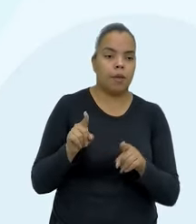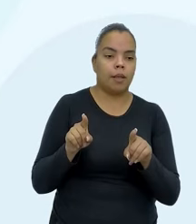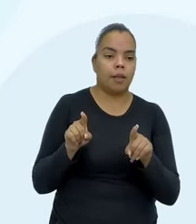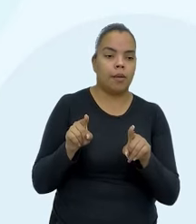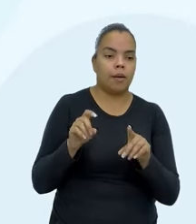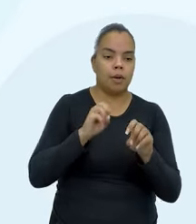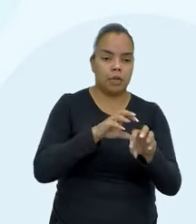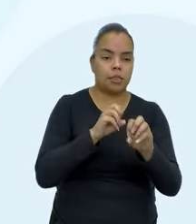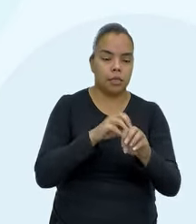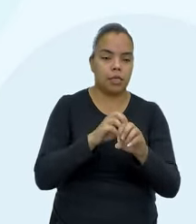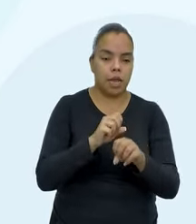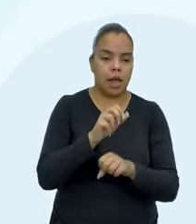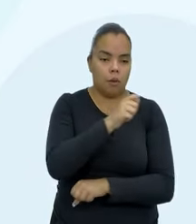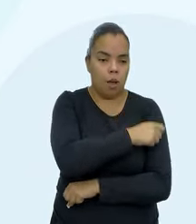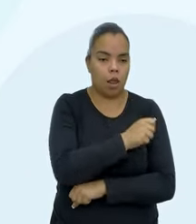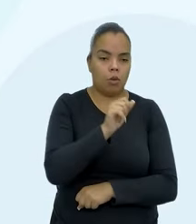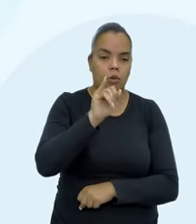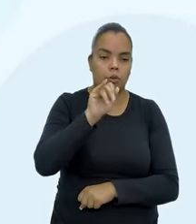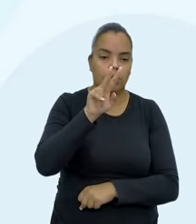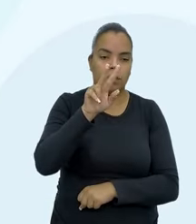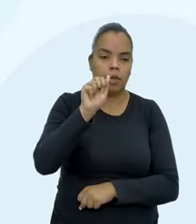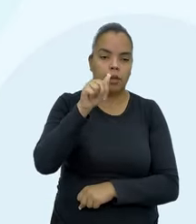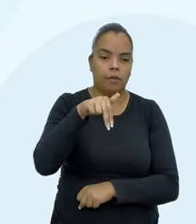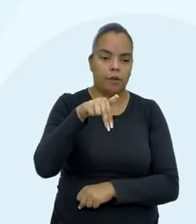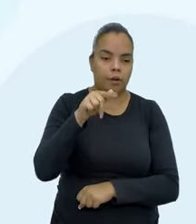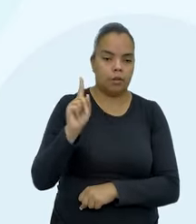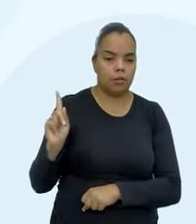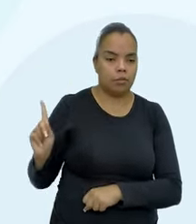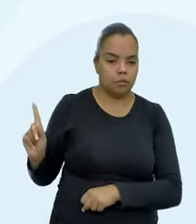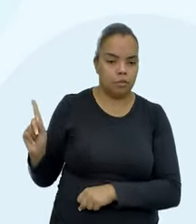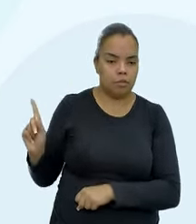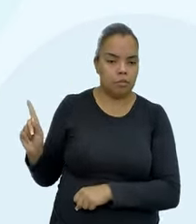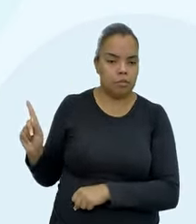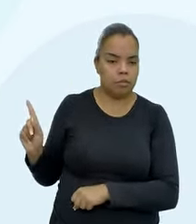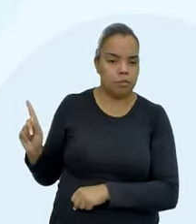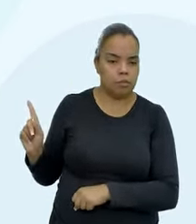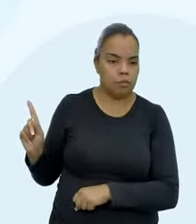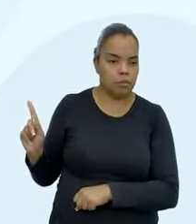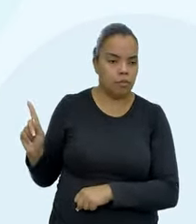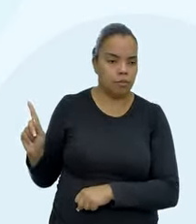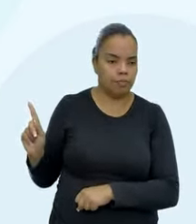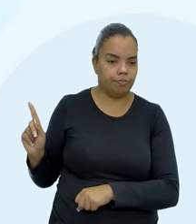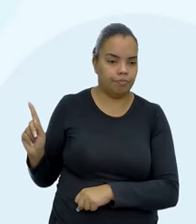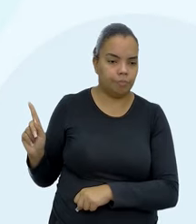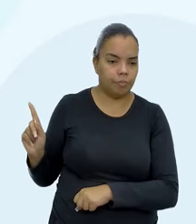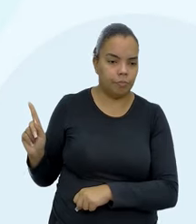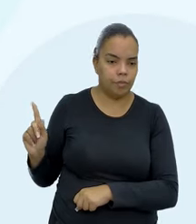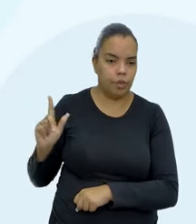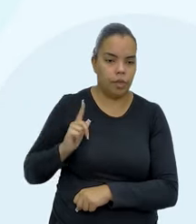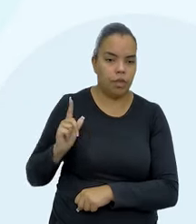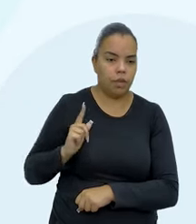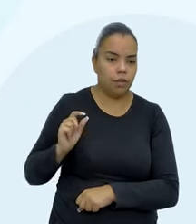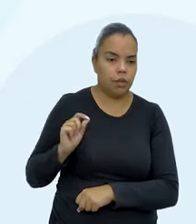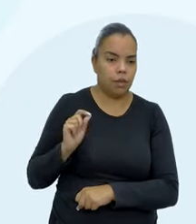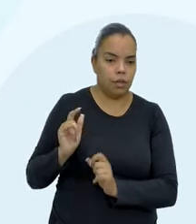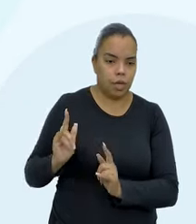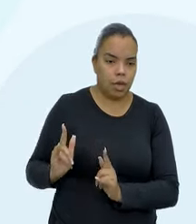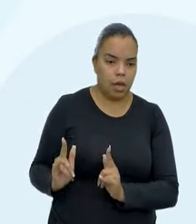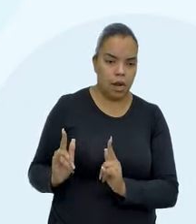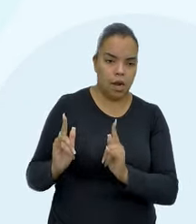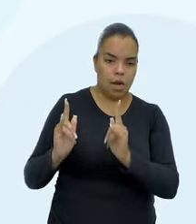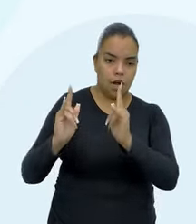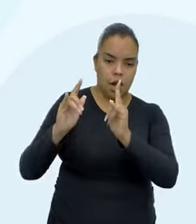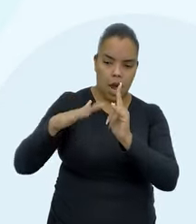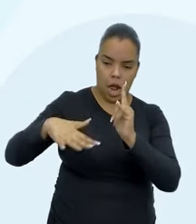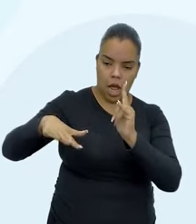nas imagens do lado esquerdo eu tenho ali a era o apartamento né a cozinha do nosso